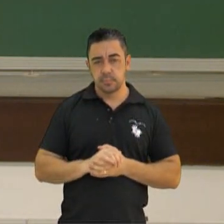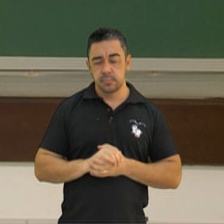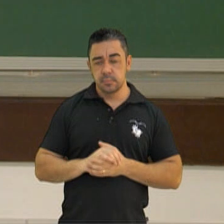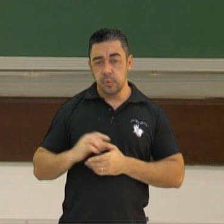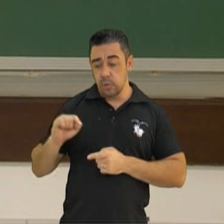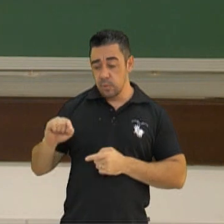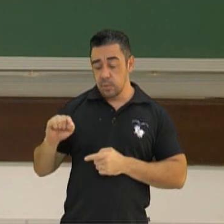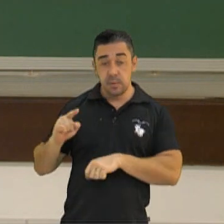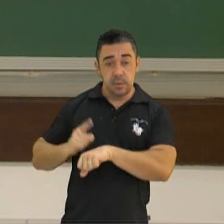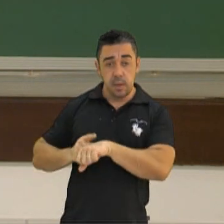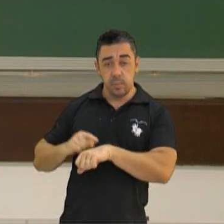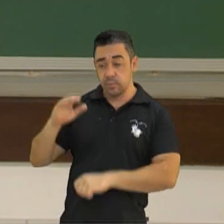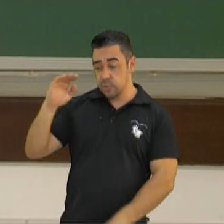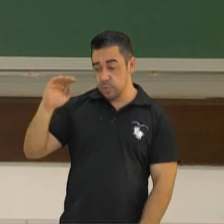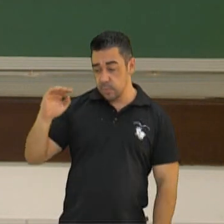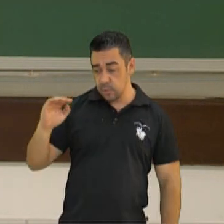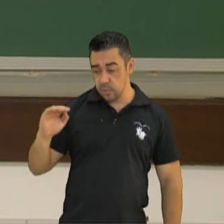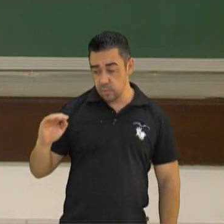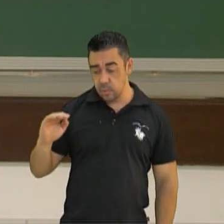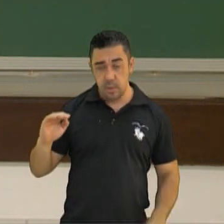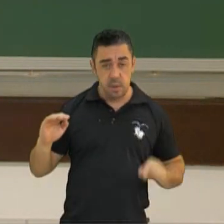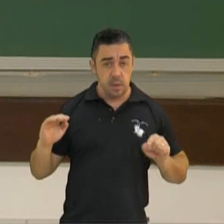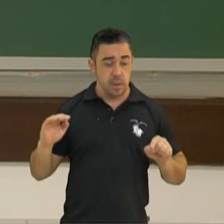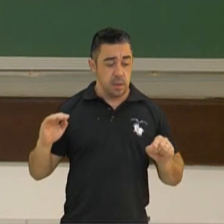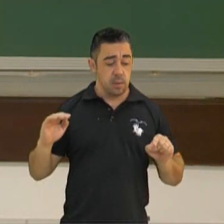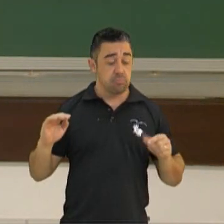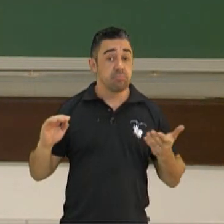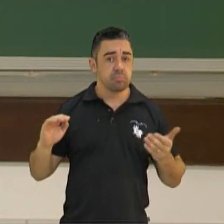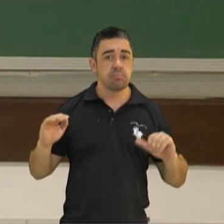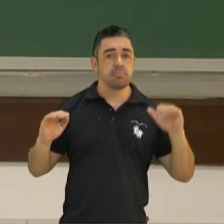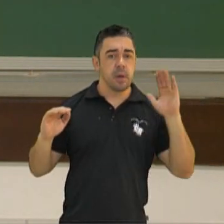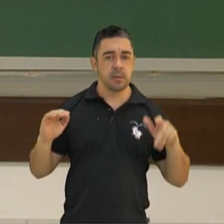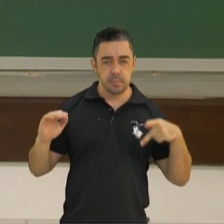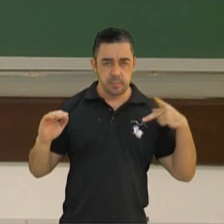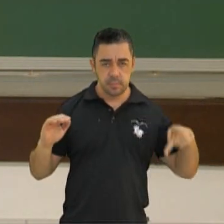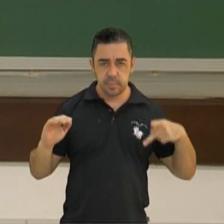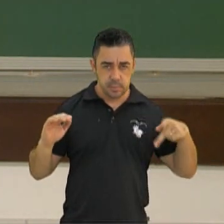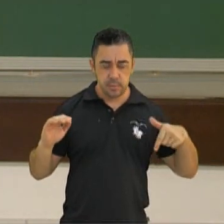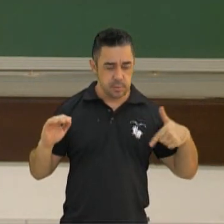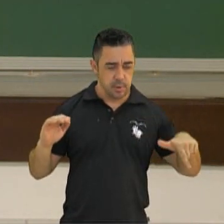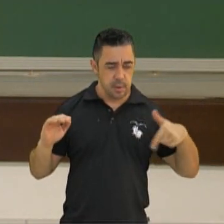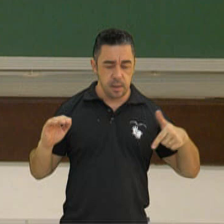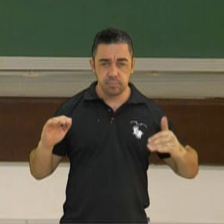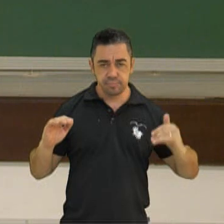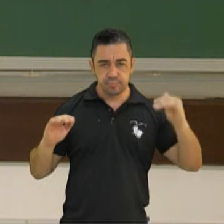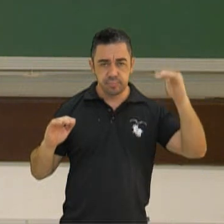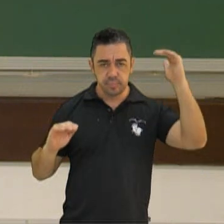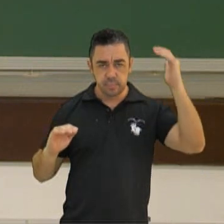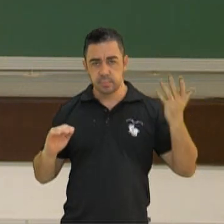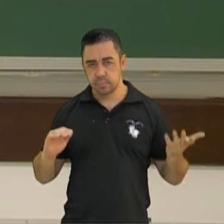o tempo. Elas têm que terminar o mesmo pedido mais rápido. Então, significa que o número de costureiras vai